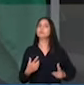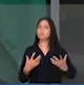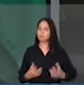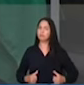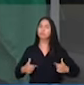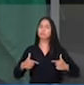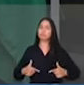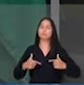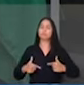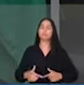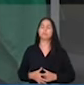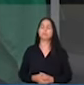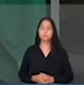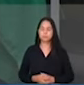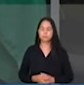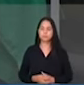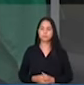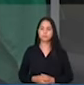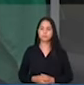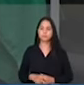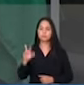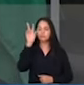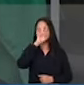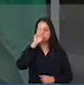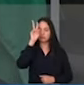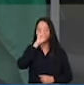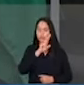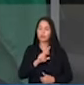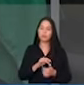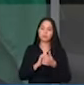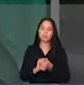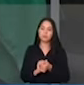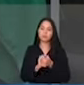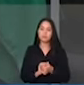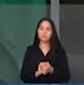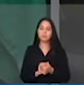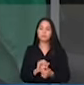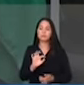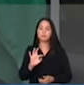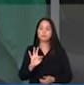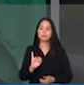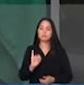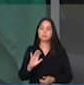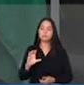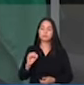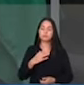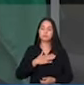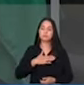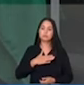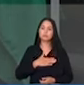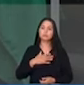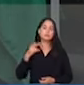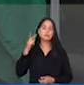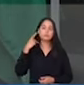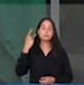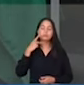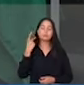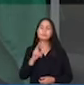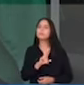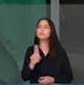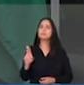homenagem póstuma a um saudoso tio que foi um grande político no interior de São Paulo chamava-se